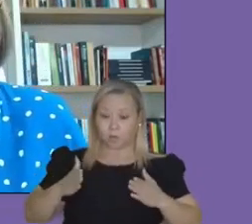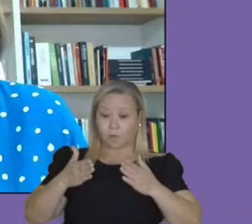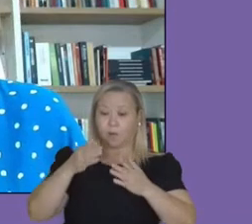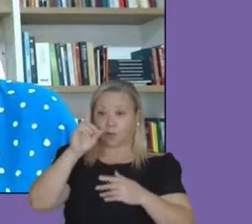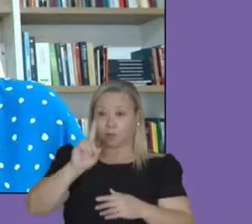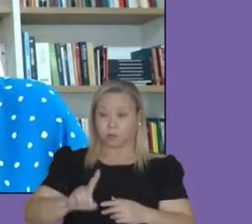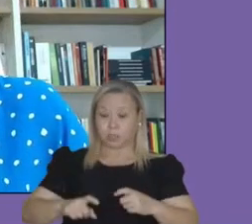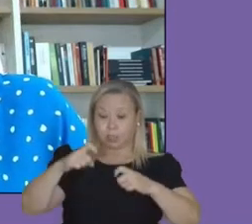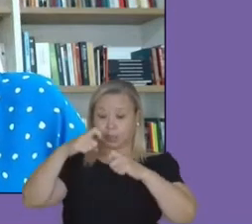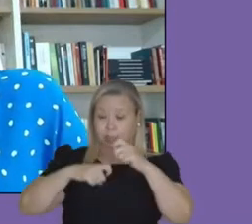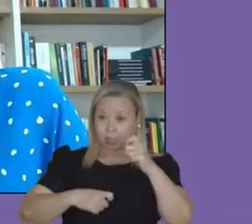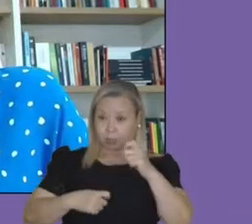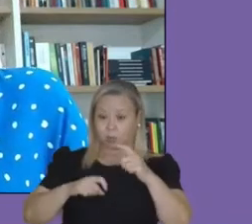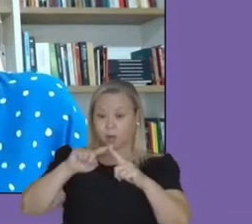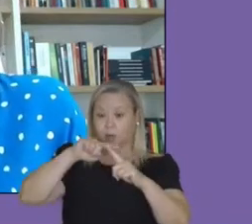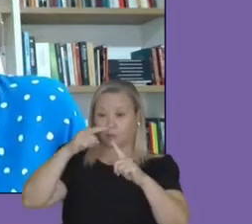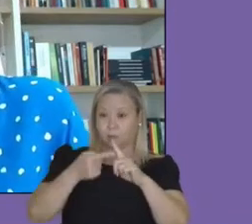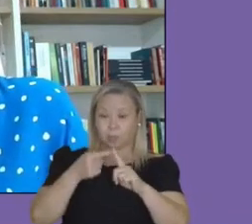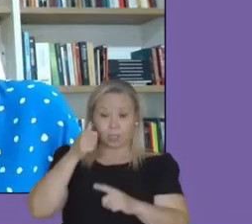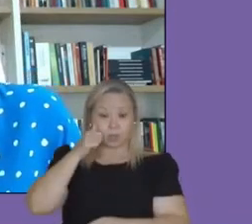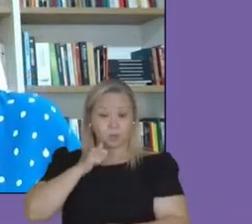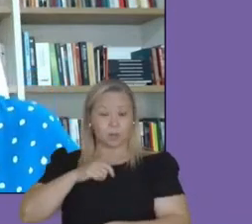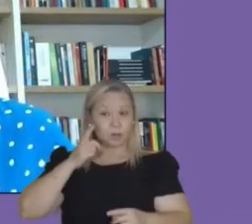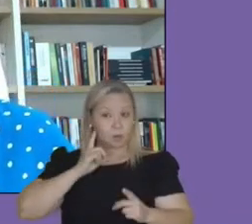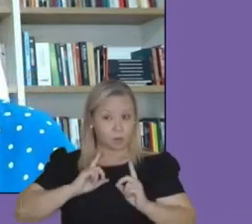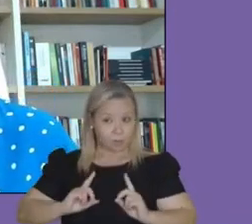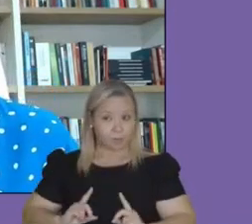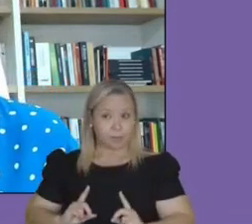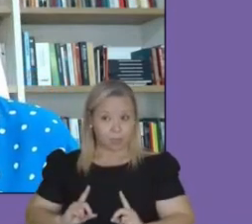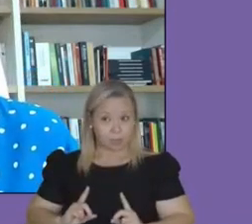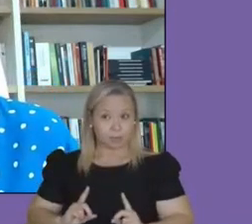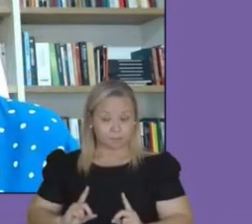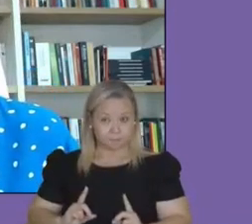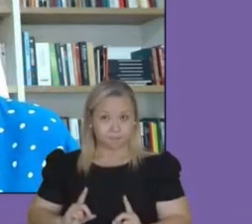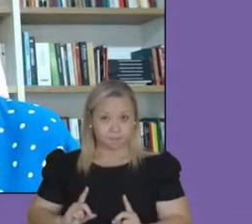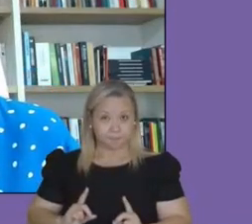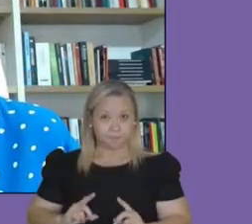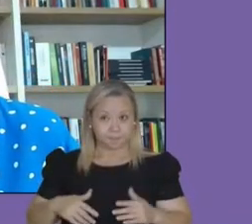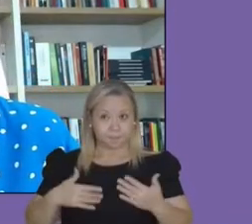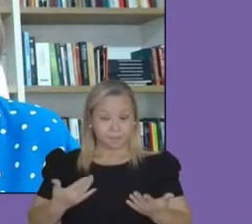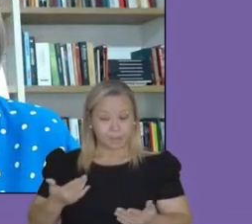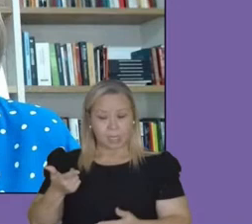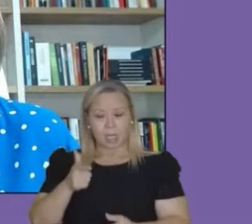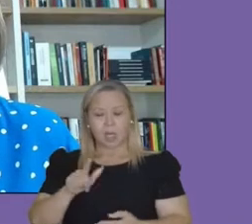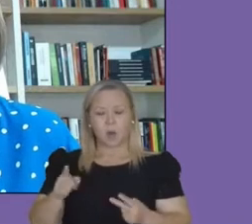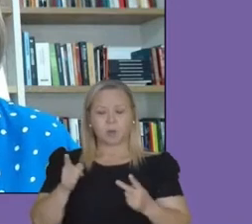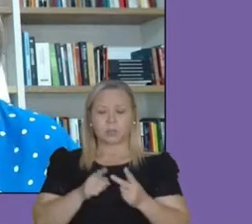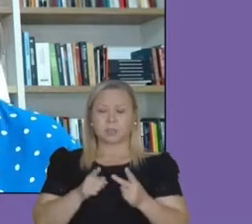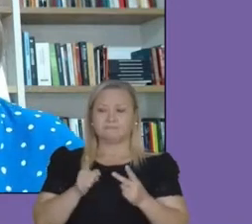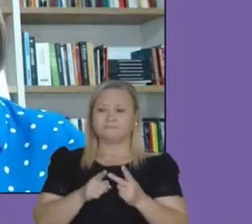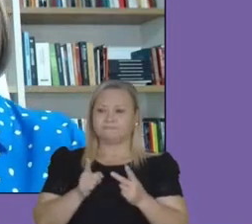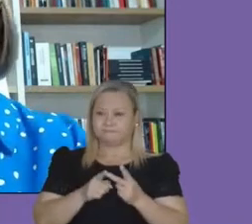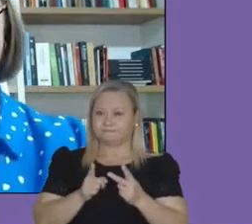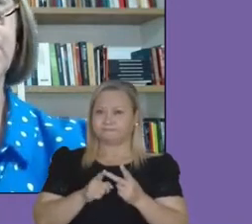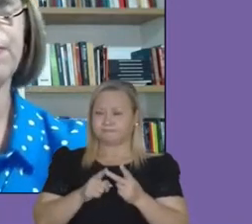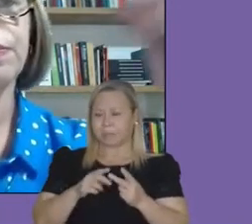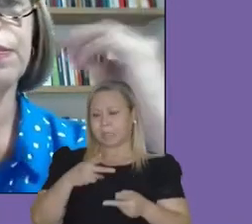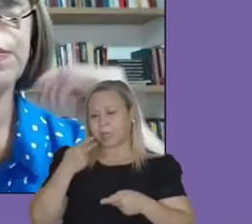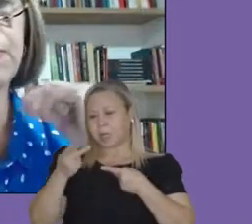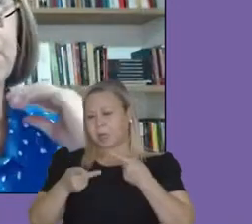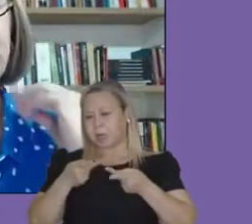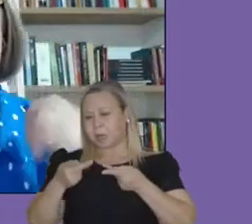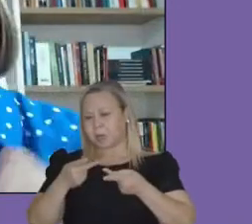direitos sexuais e reprodutivos das mulheres com deficiência. E a outra, eu dirijo